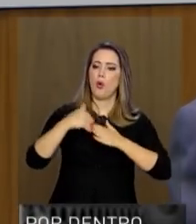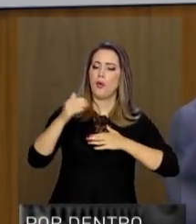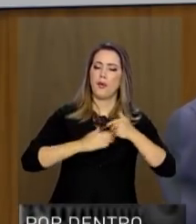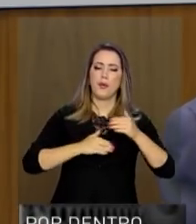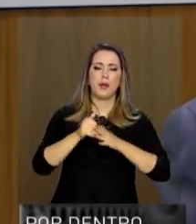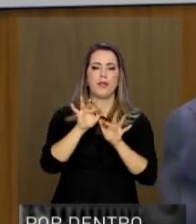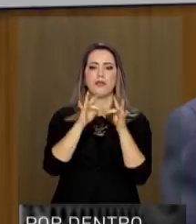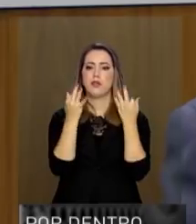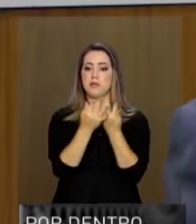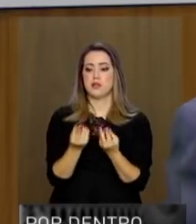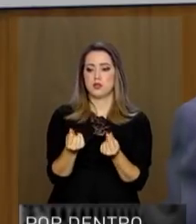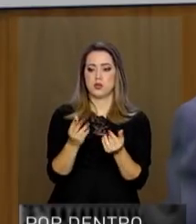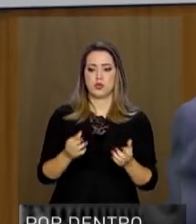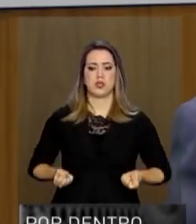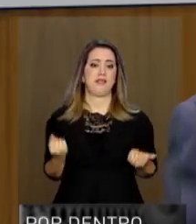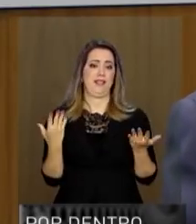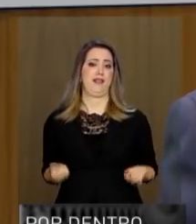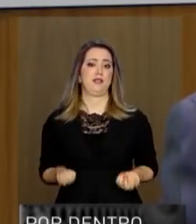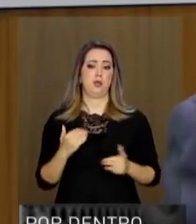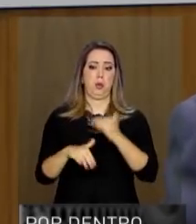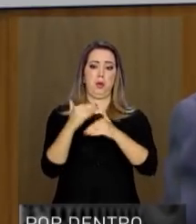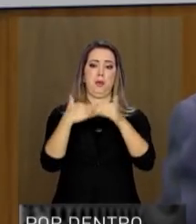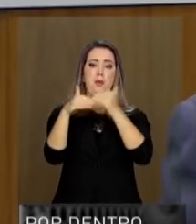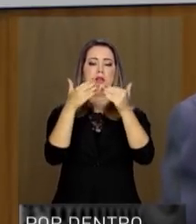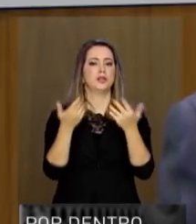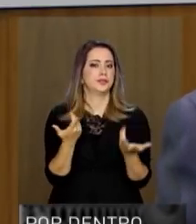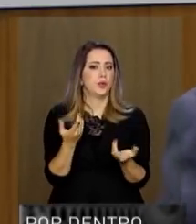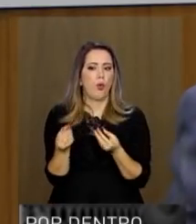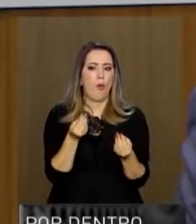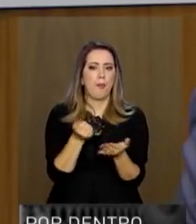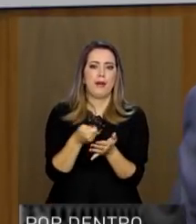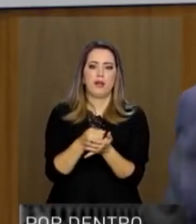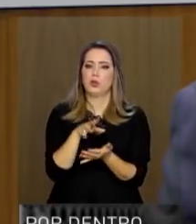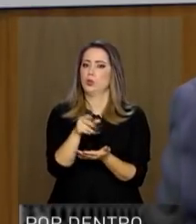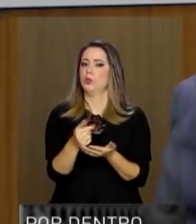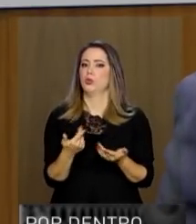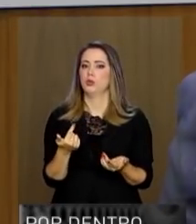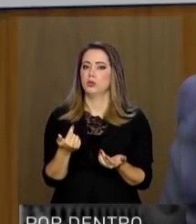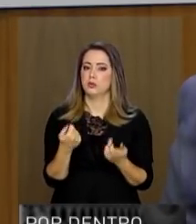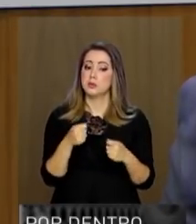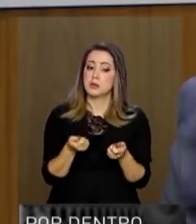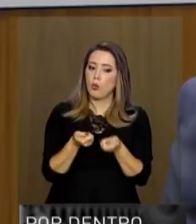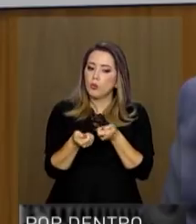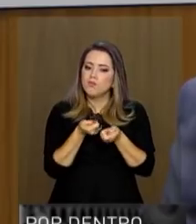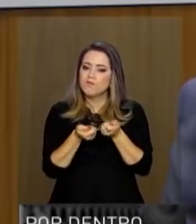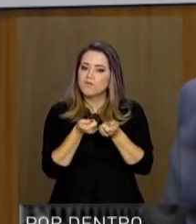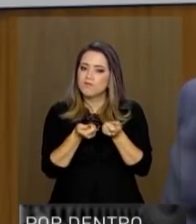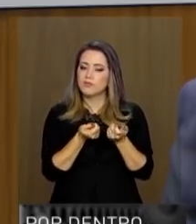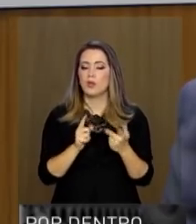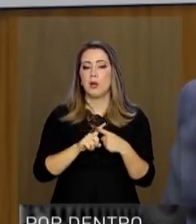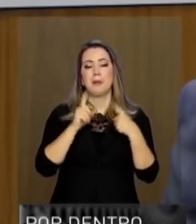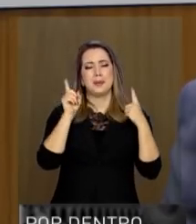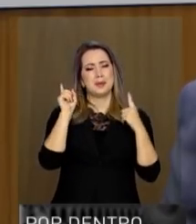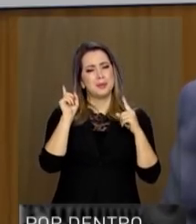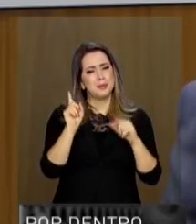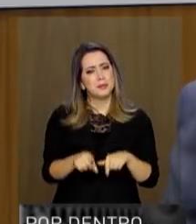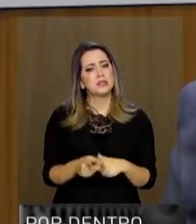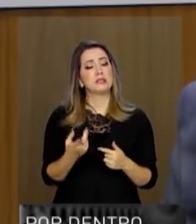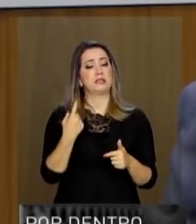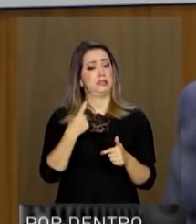que sai é muito maior que o dinheiro que entra, você não fecha a conta. Agora, veja, é um problema, quando a gente está falando